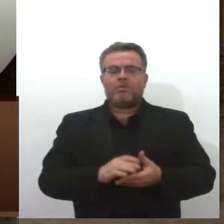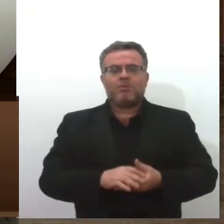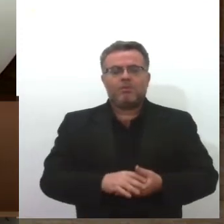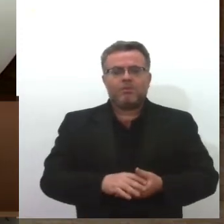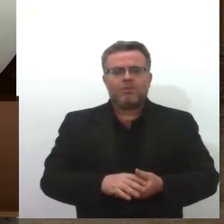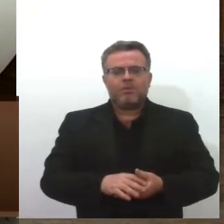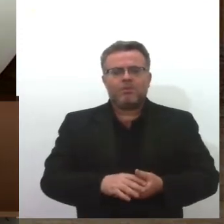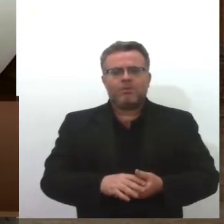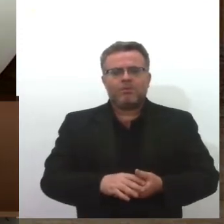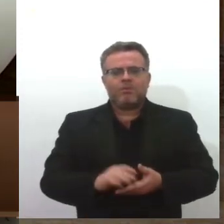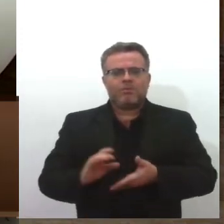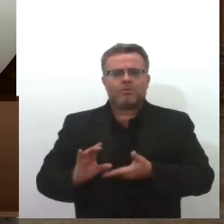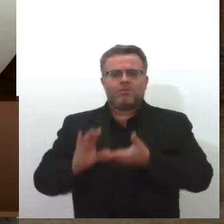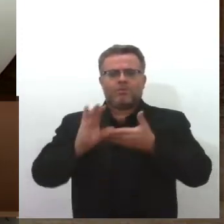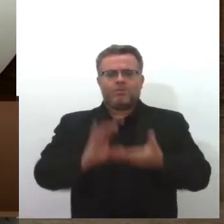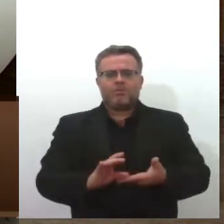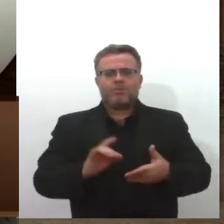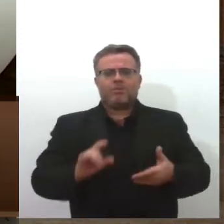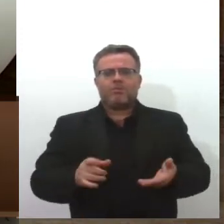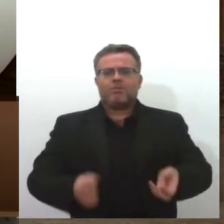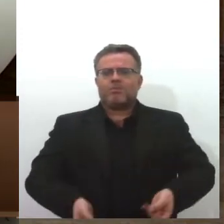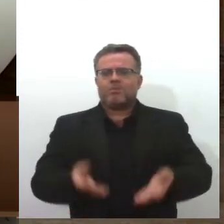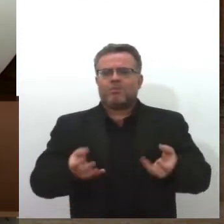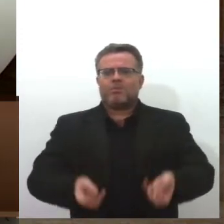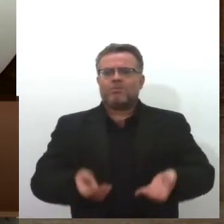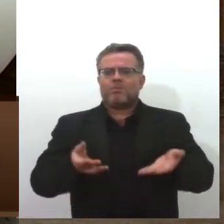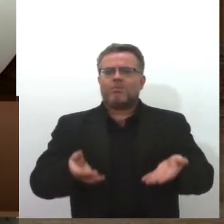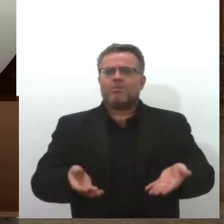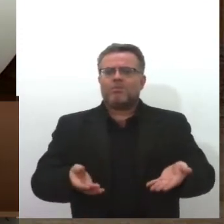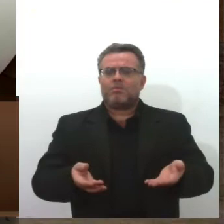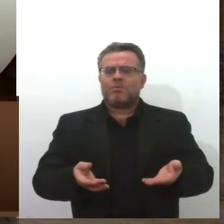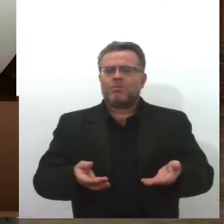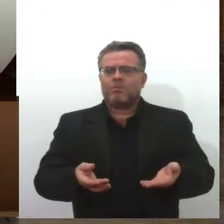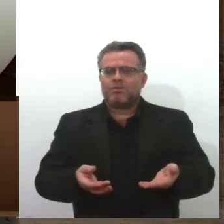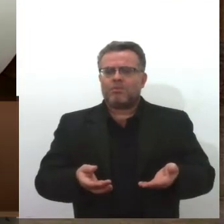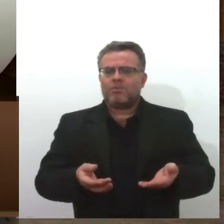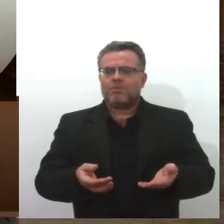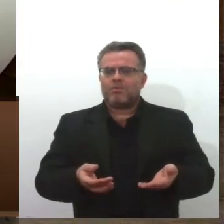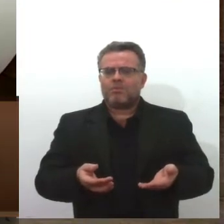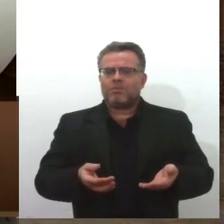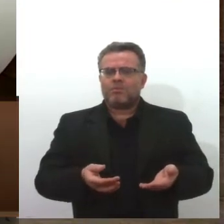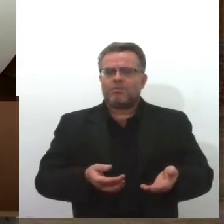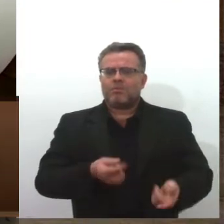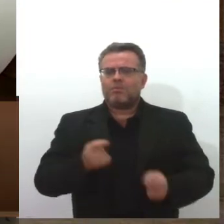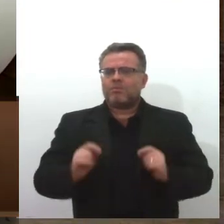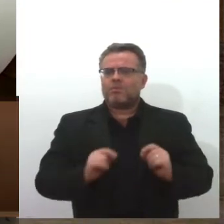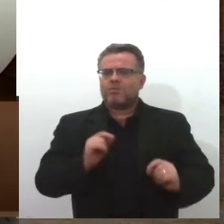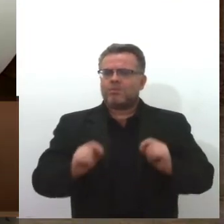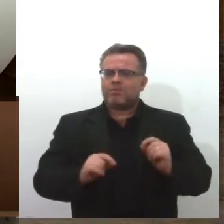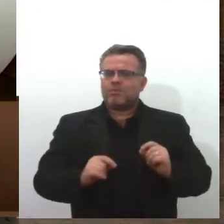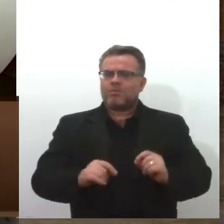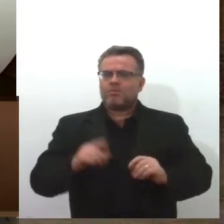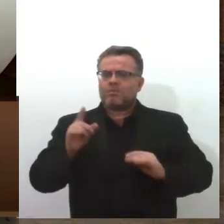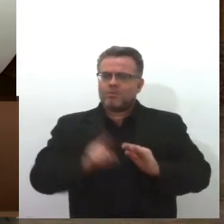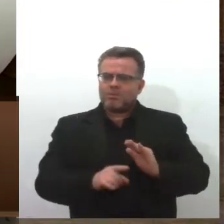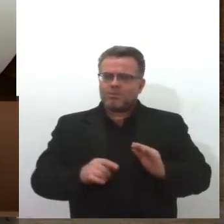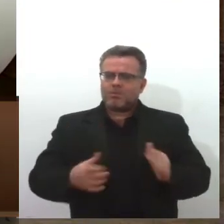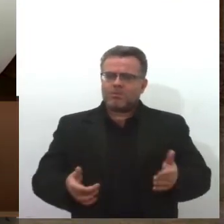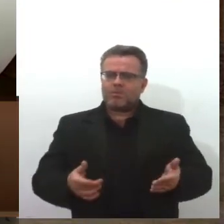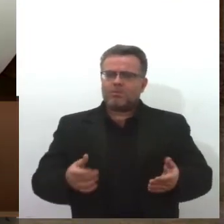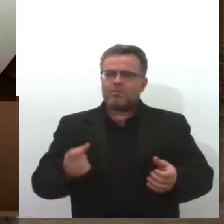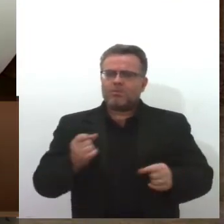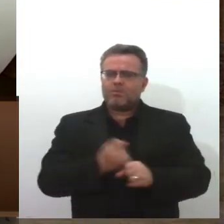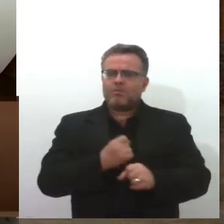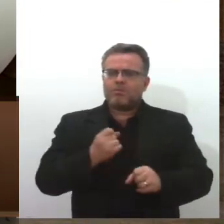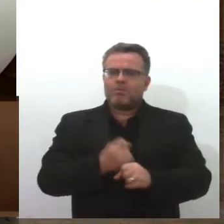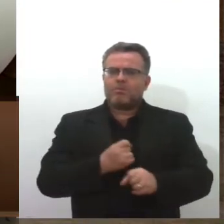dinheiro, na verdade, joga esse dinheiro, porque você faz um recapeamento hoje, como há uma carga enorme de veículos passando, então acaba destruindo no dia seguinte, você